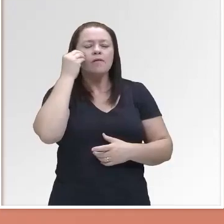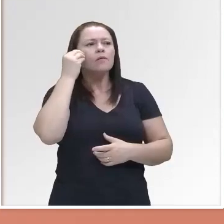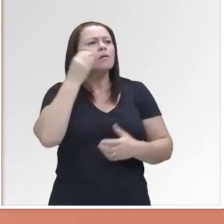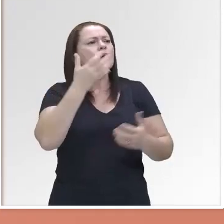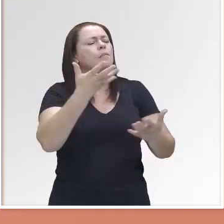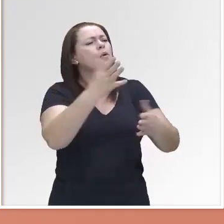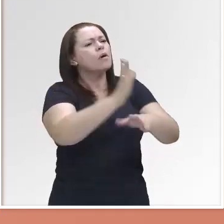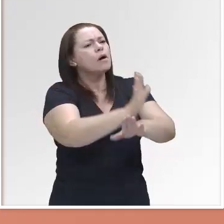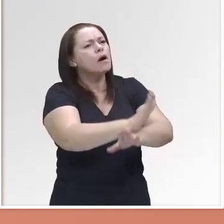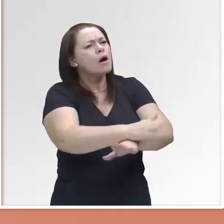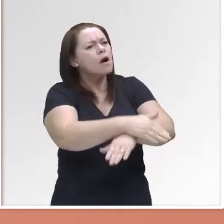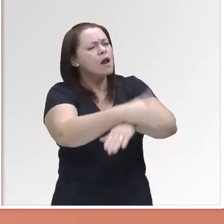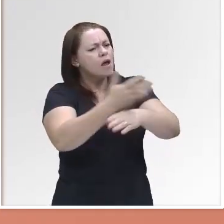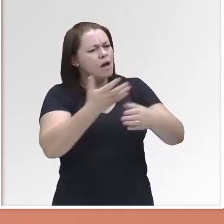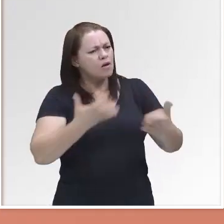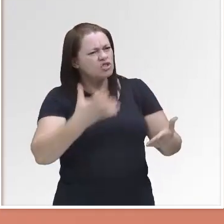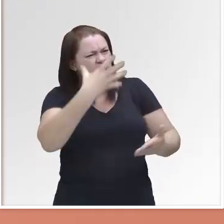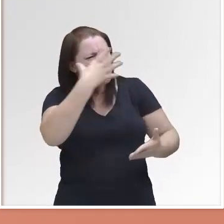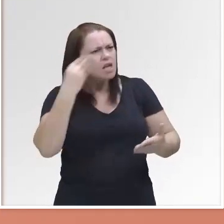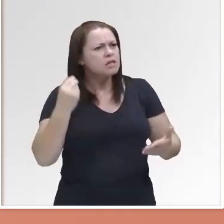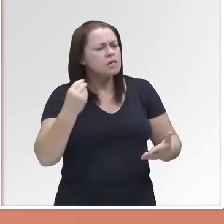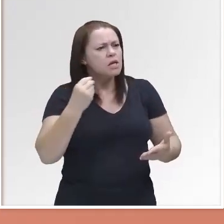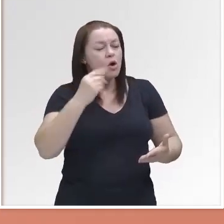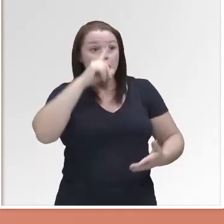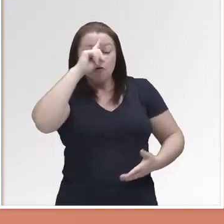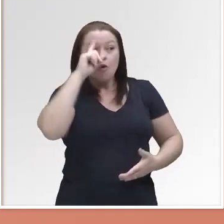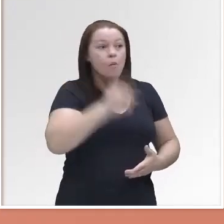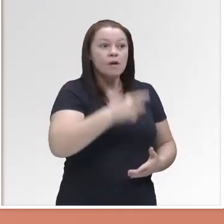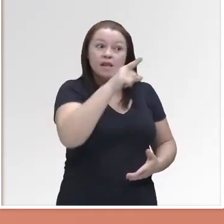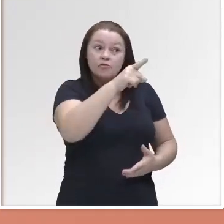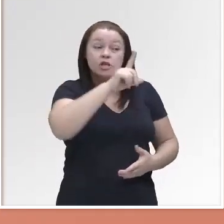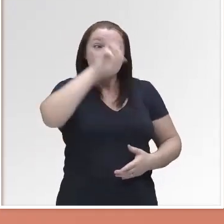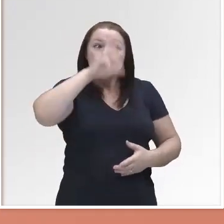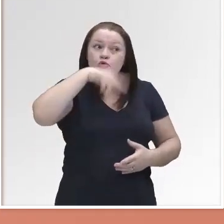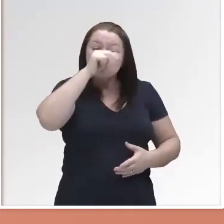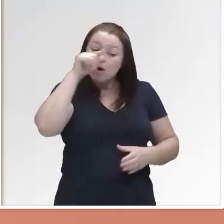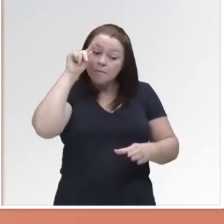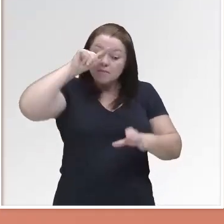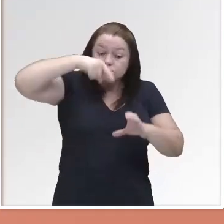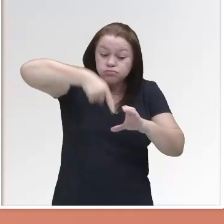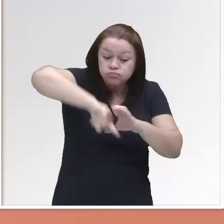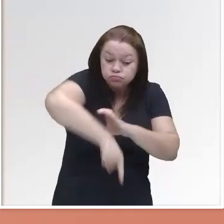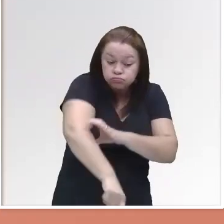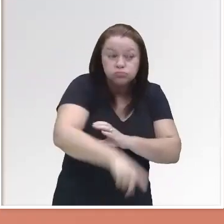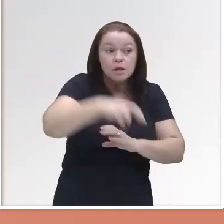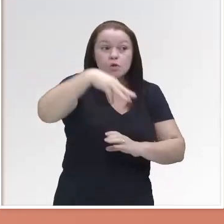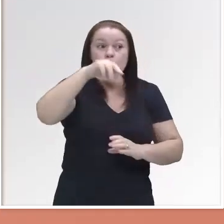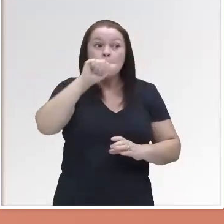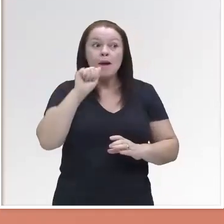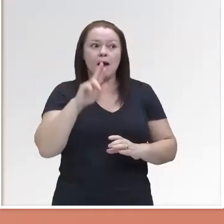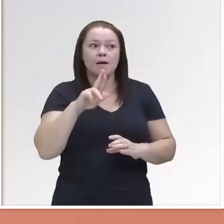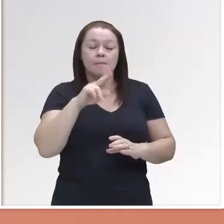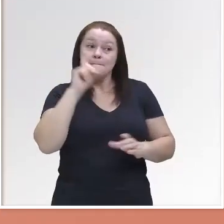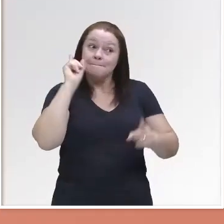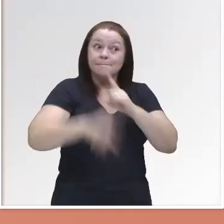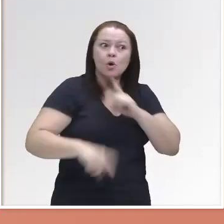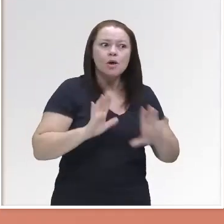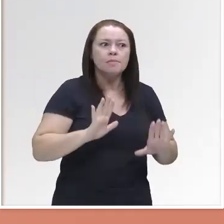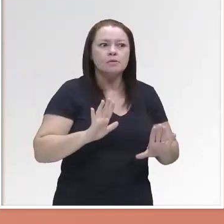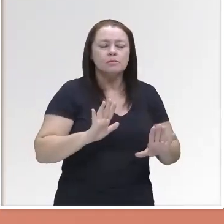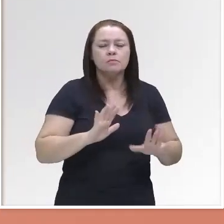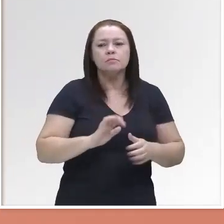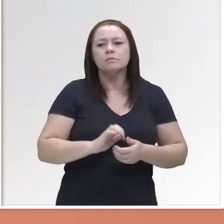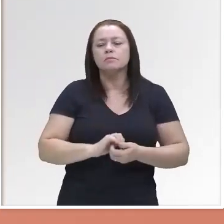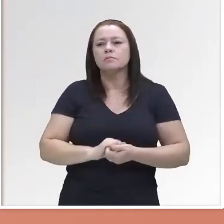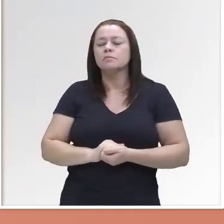humanos. Ordeno-te que não voltes à superfície! Gritou o pai enfurecido. Ariel continuava então